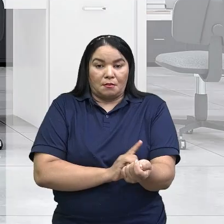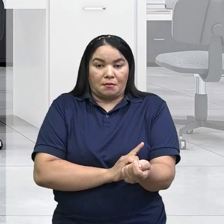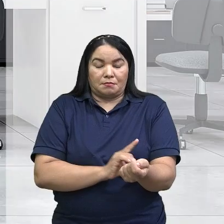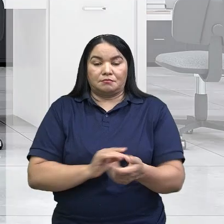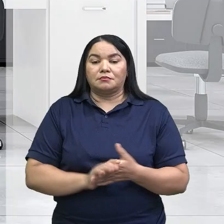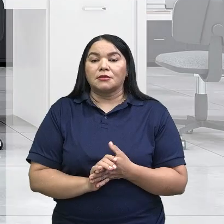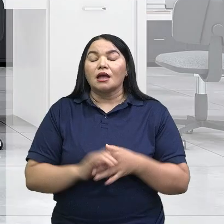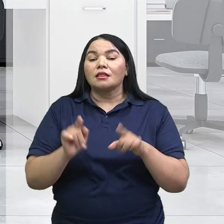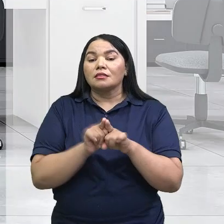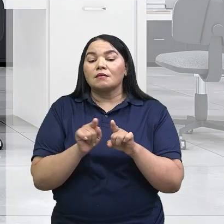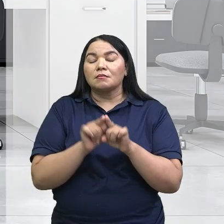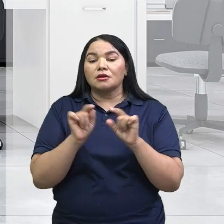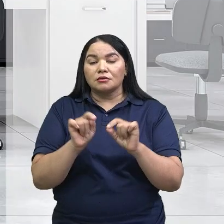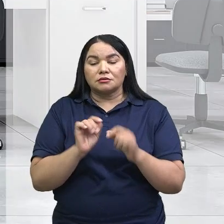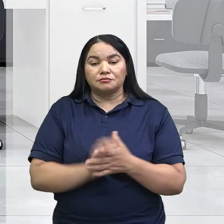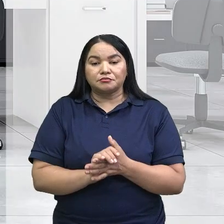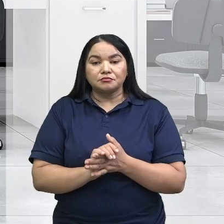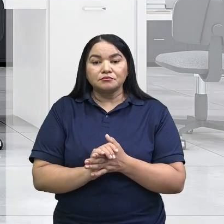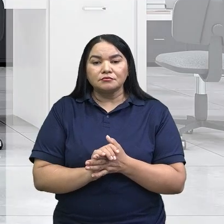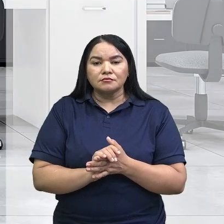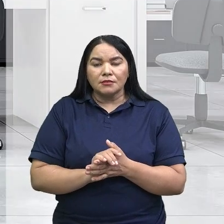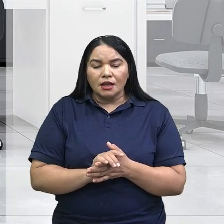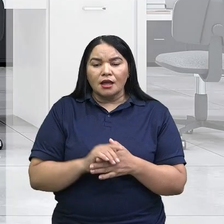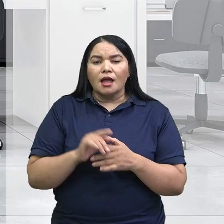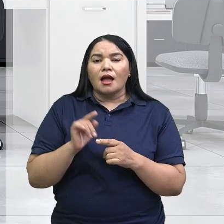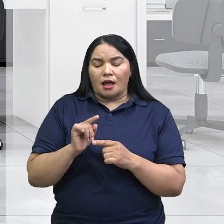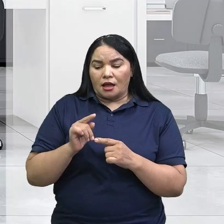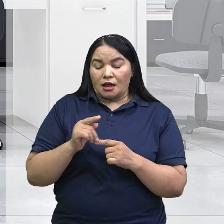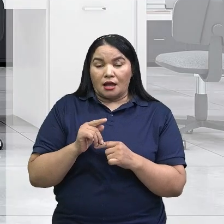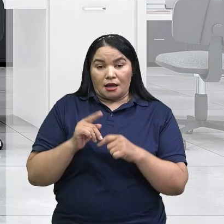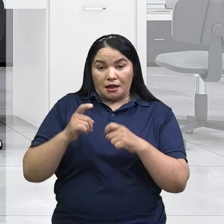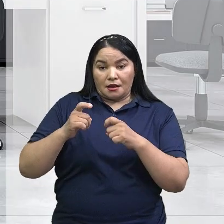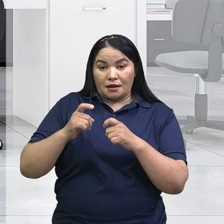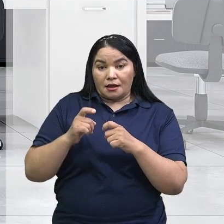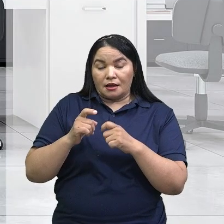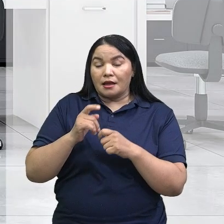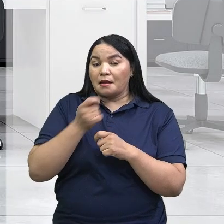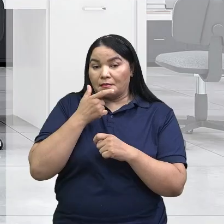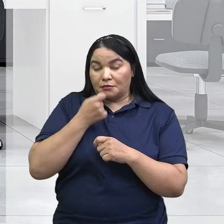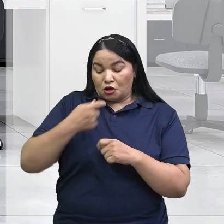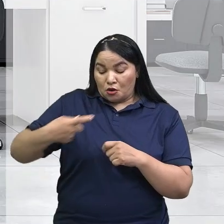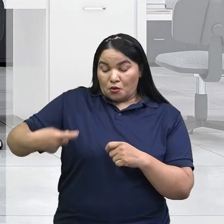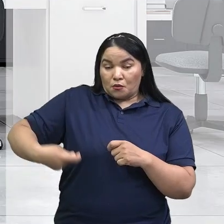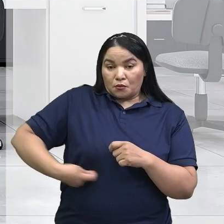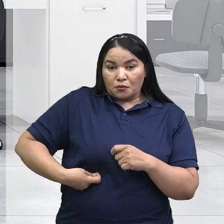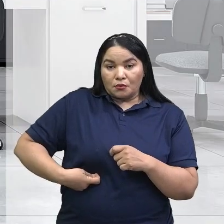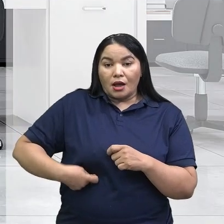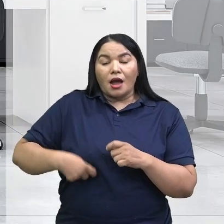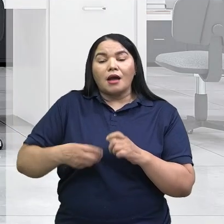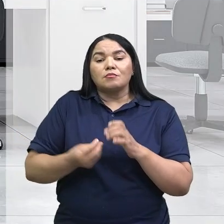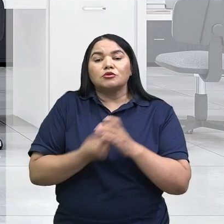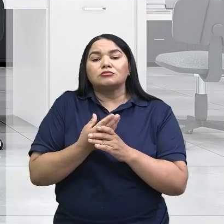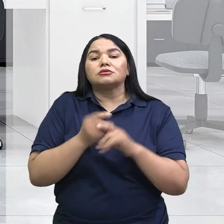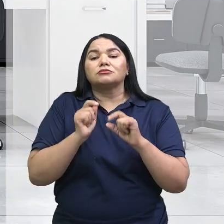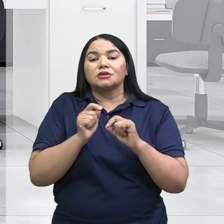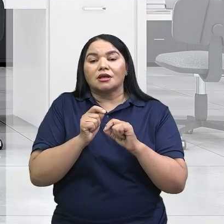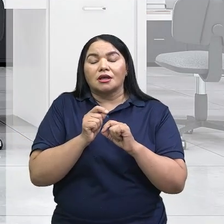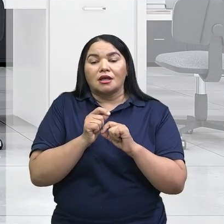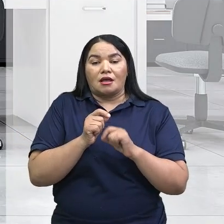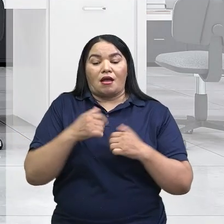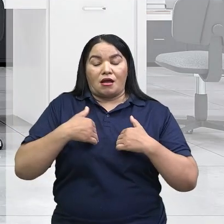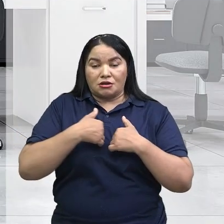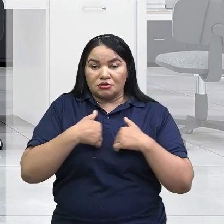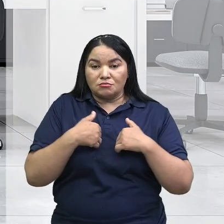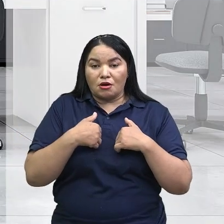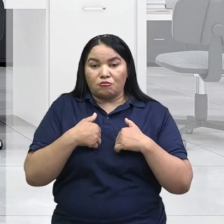insulina, ela foi produzida antigamente, né, em alguns animais, né, numa vaca, por exemplo, eram